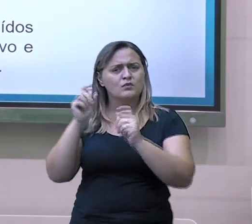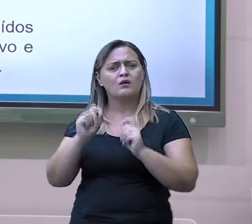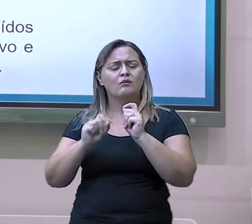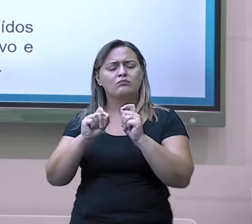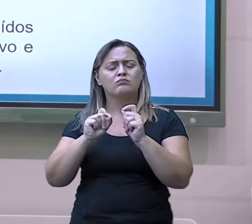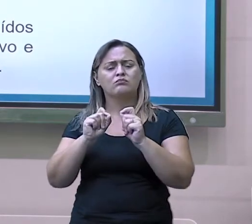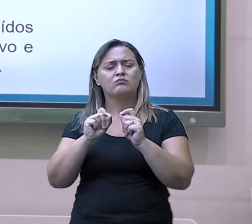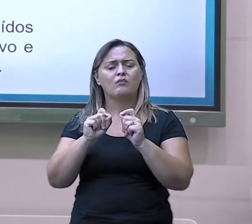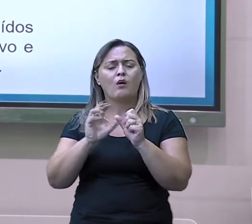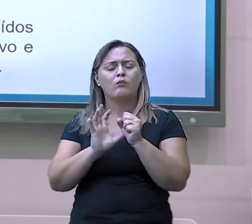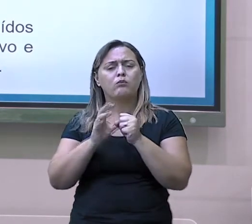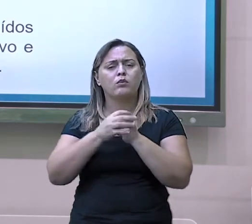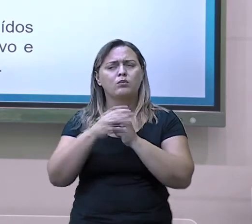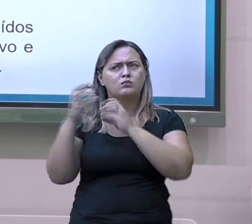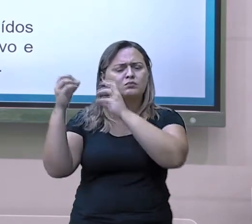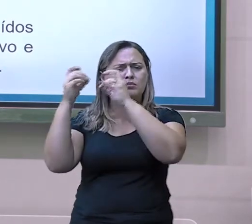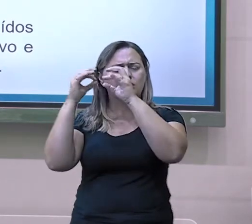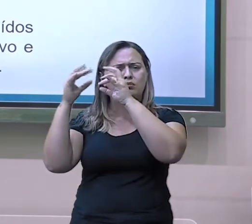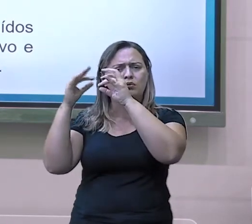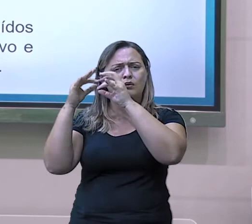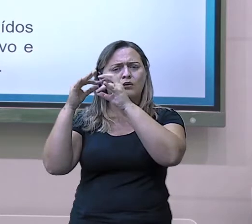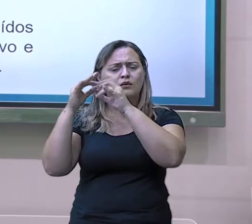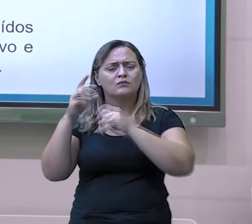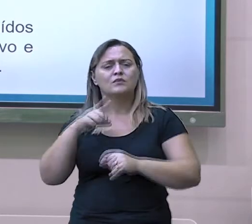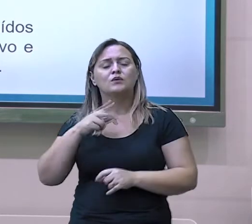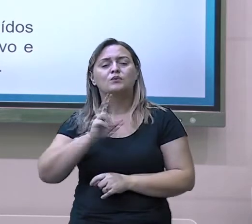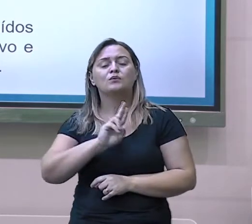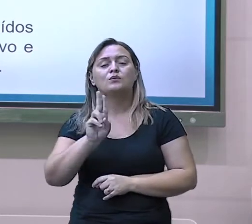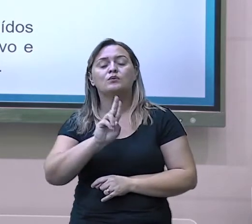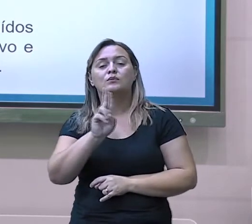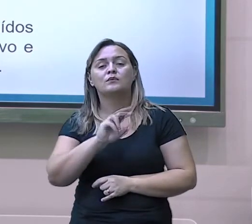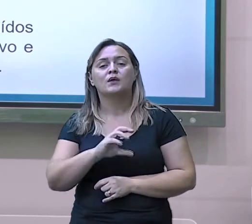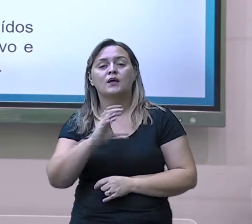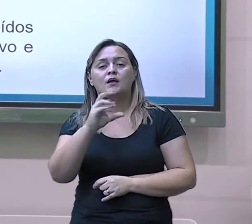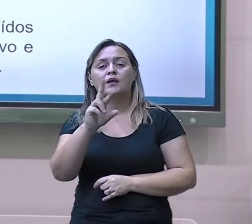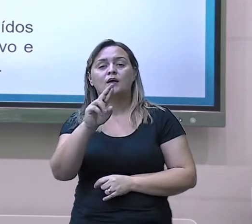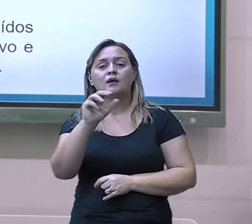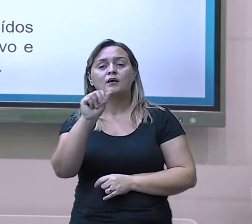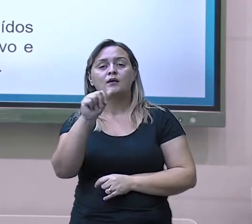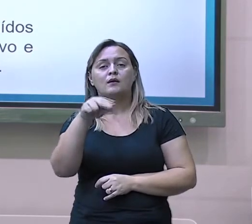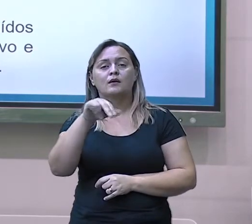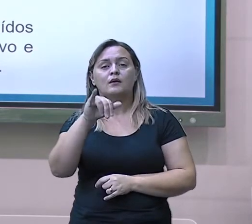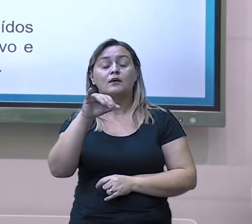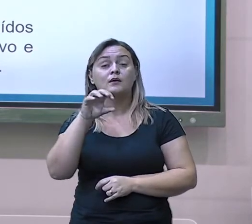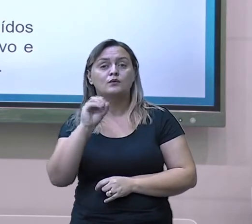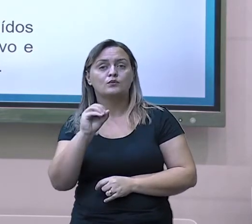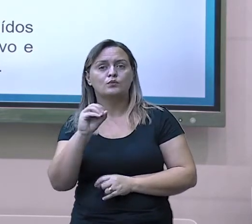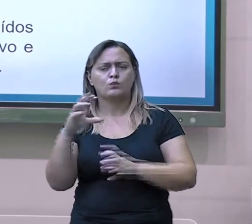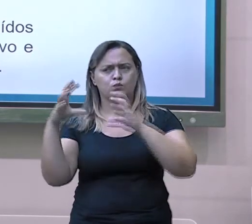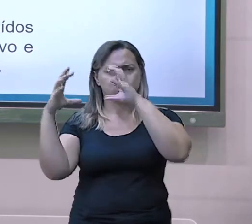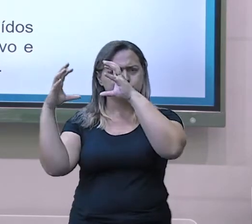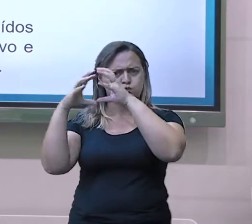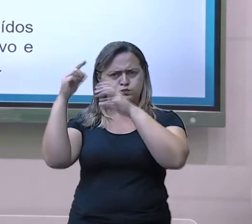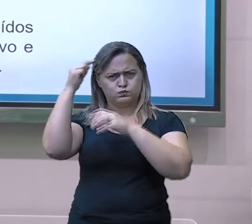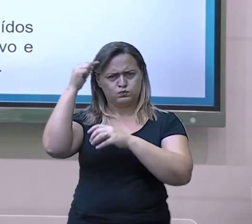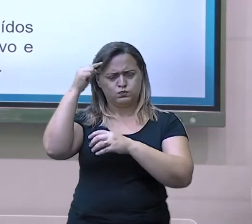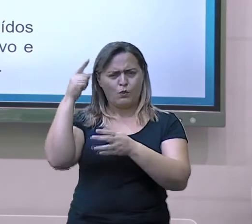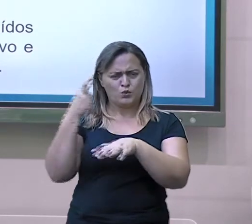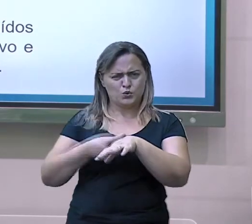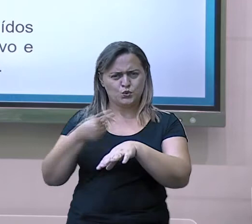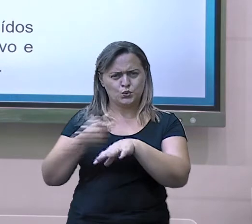uma estrutura óssea denominada crânio. Então, os ossos do